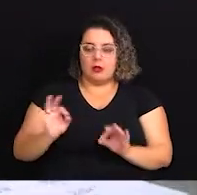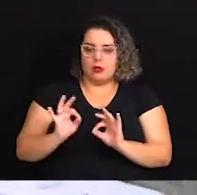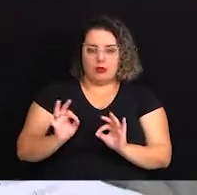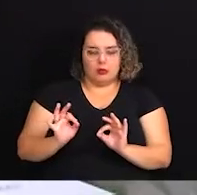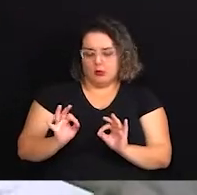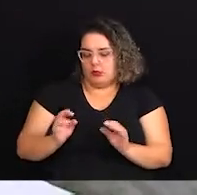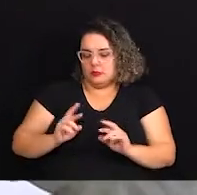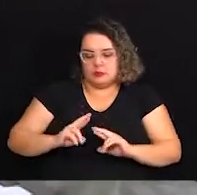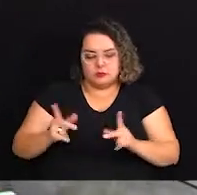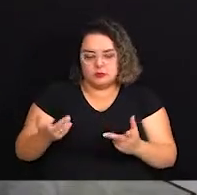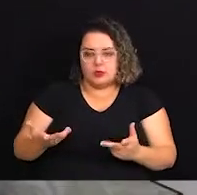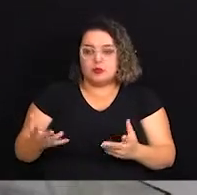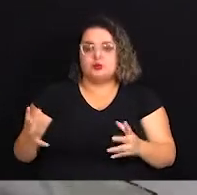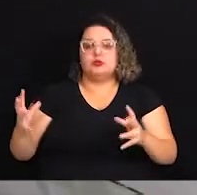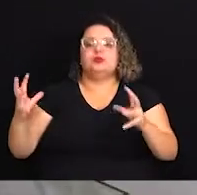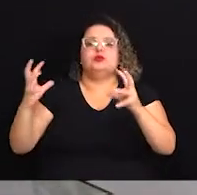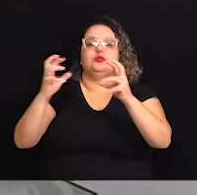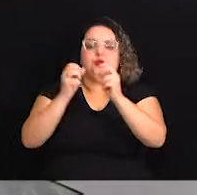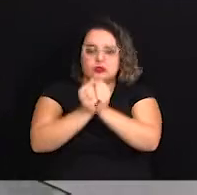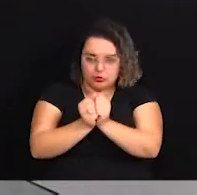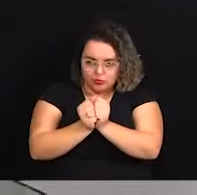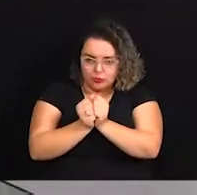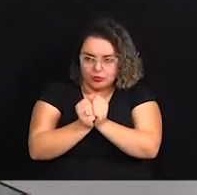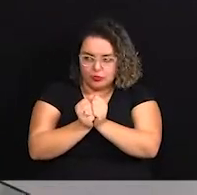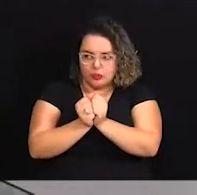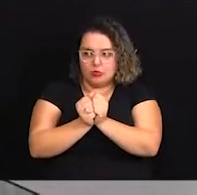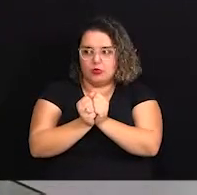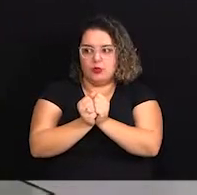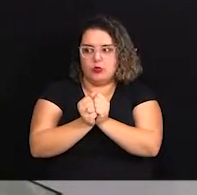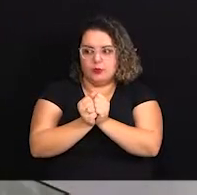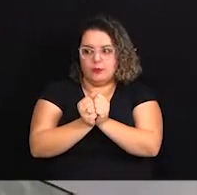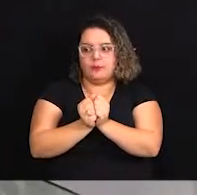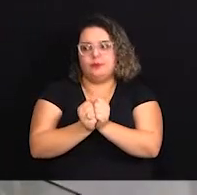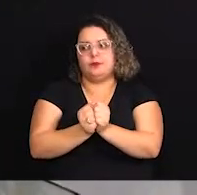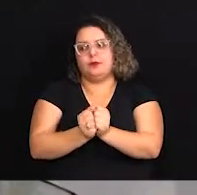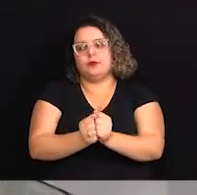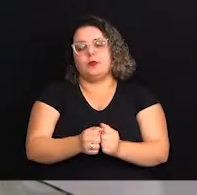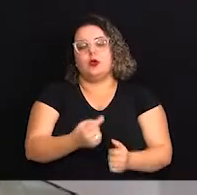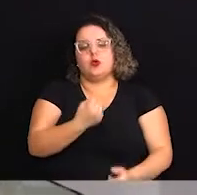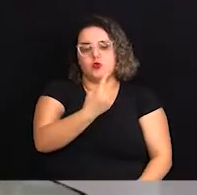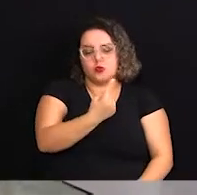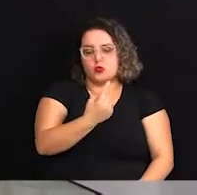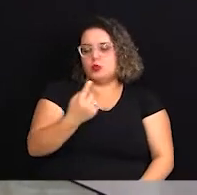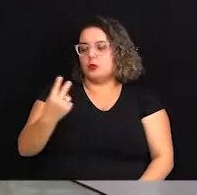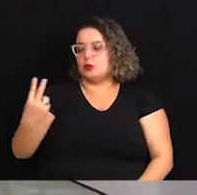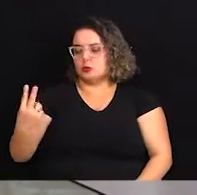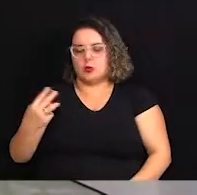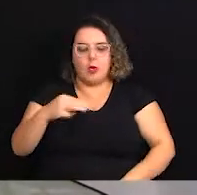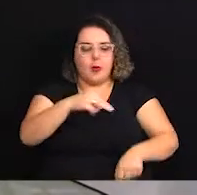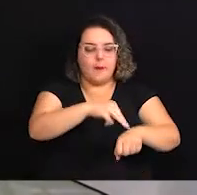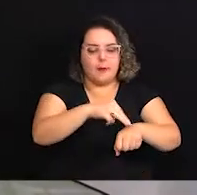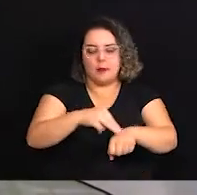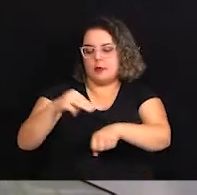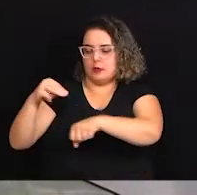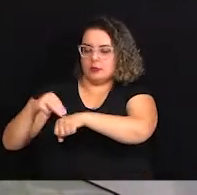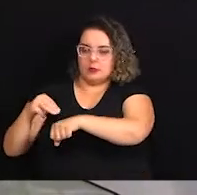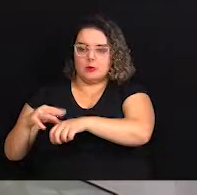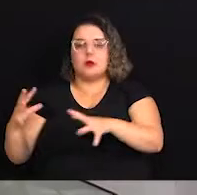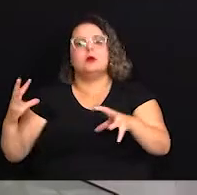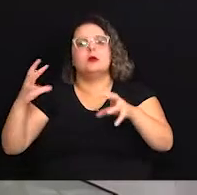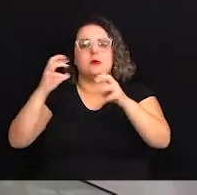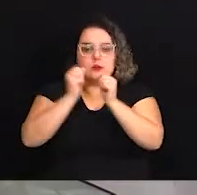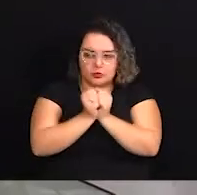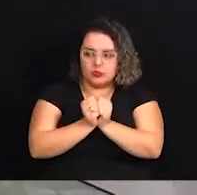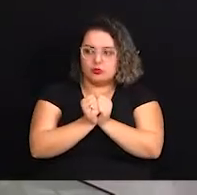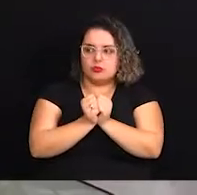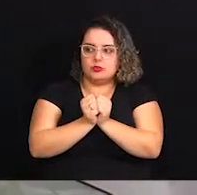impede também de juntar uma parte do individual do familiar 2 com uma parte do familiar 1 e com essa